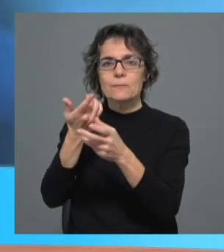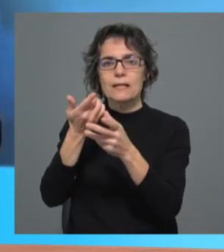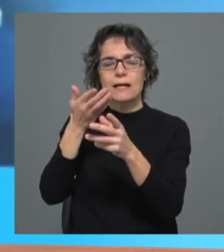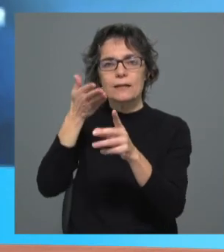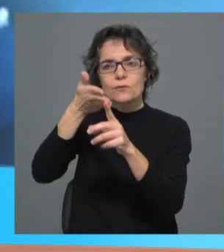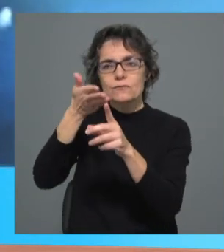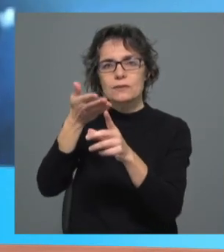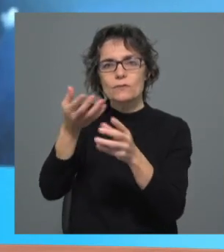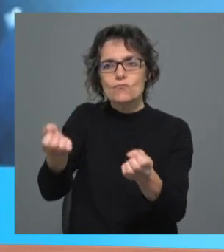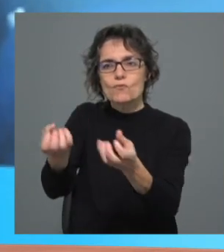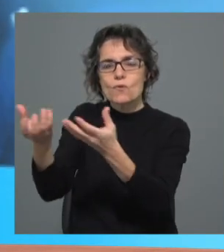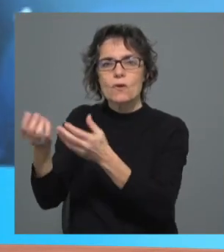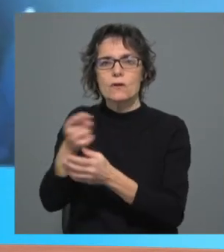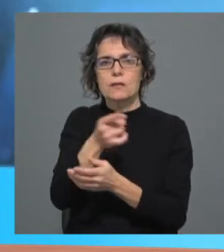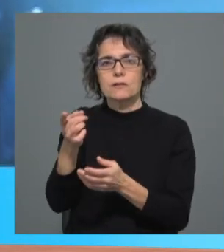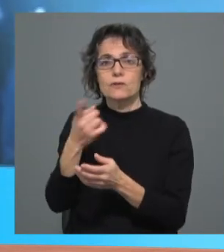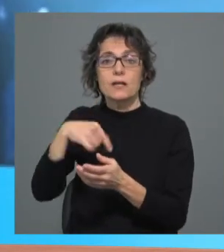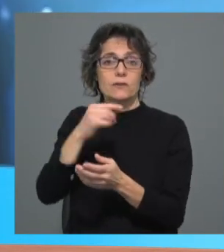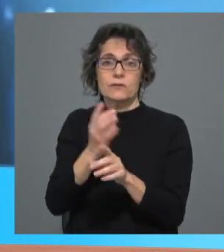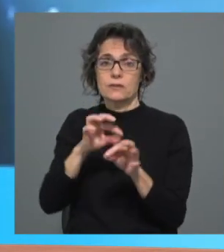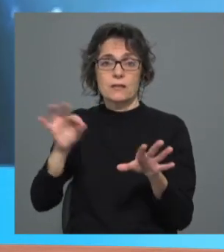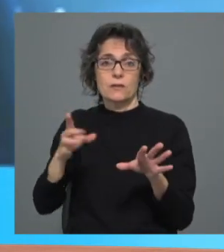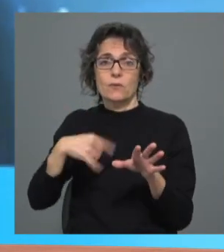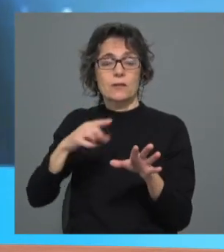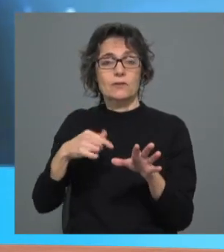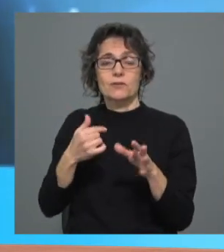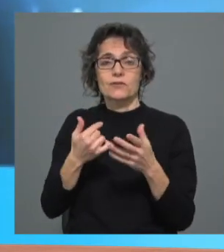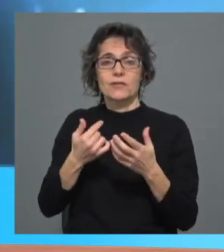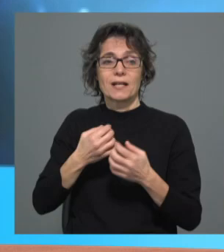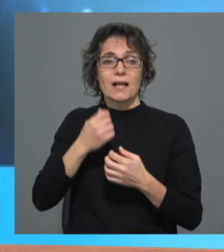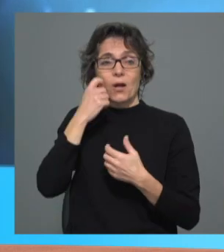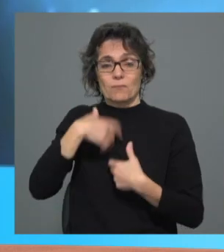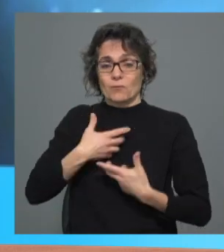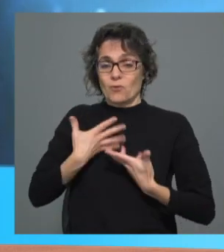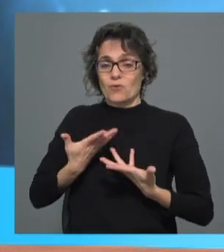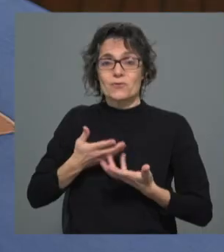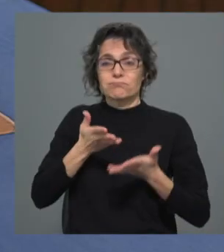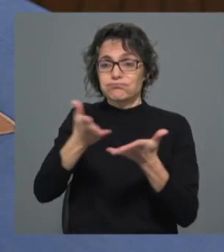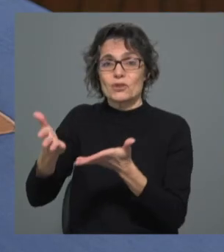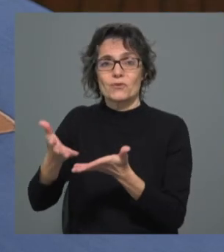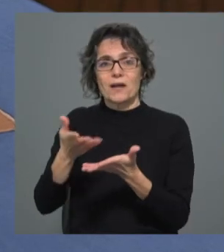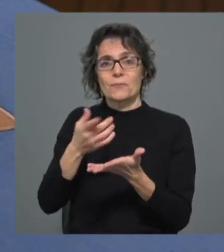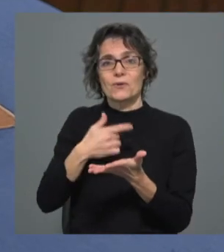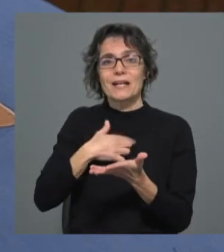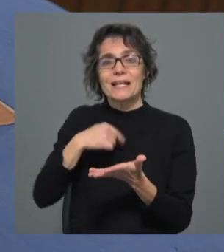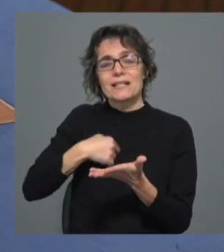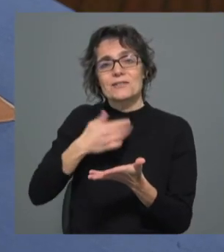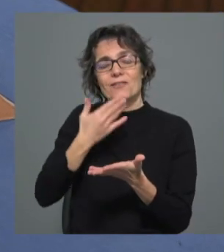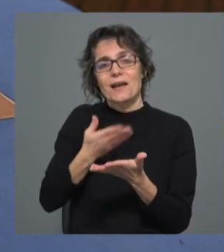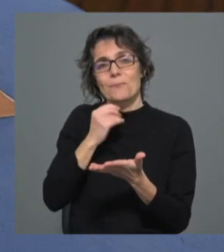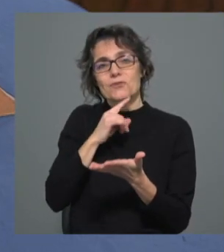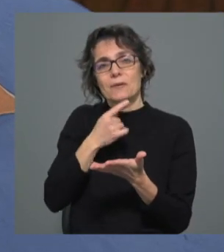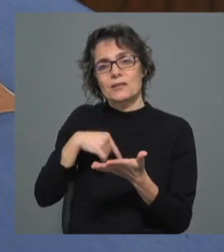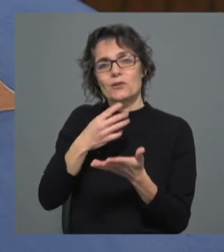seremos úteis na medida em que nos consumirmos pelos outros. E a primeira leitura de Isaías concretiza um bocadinho